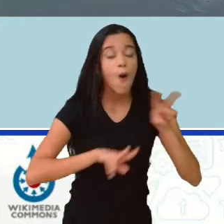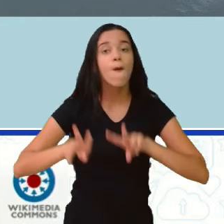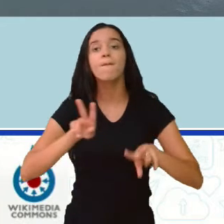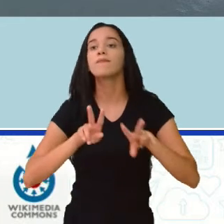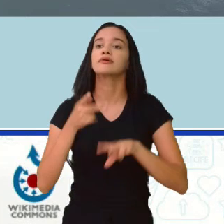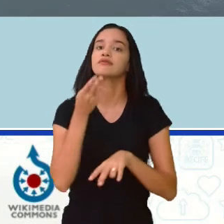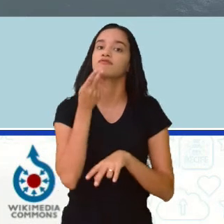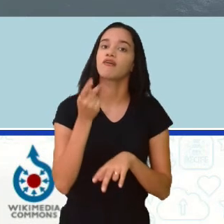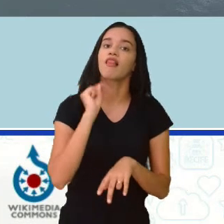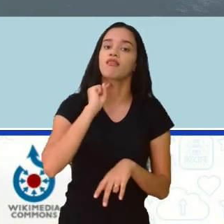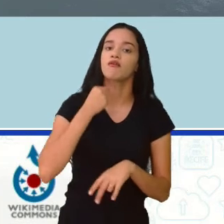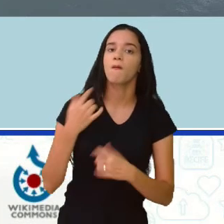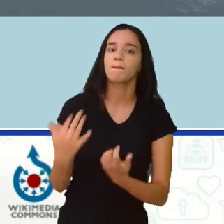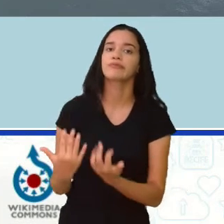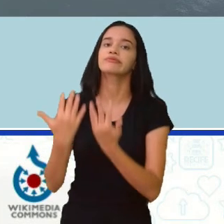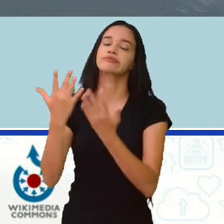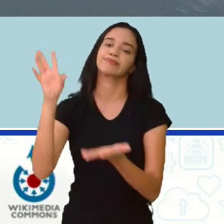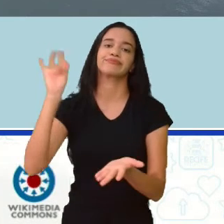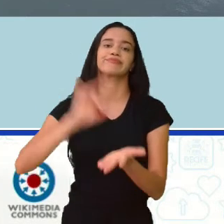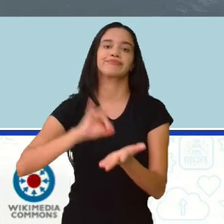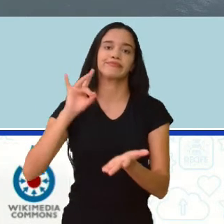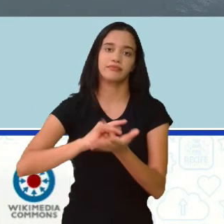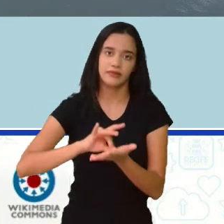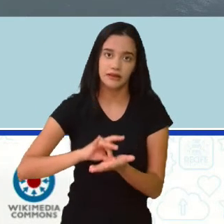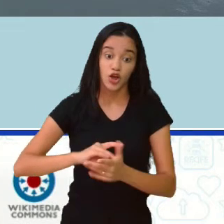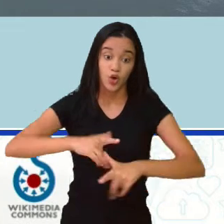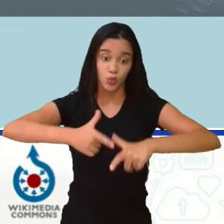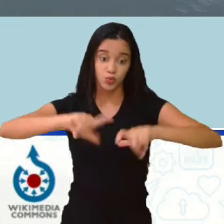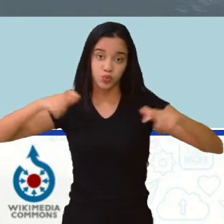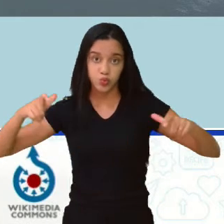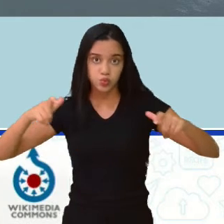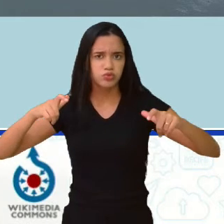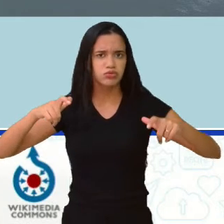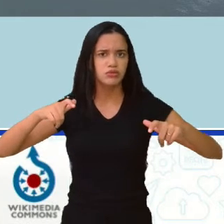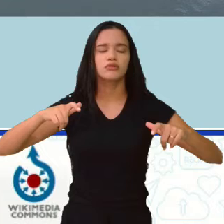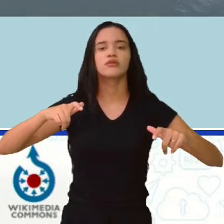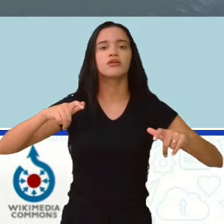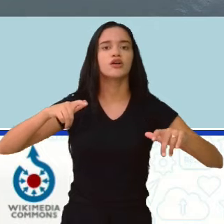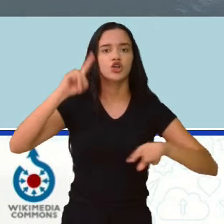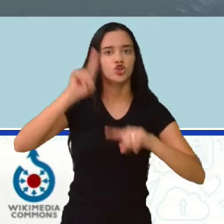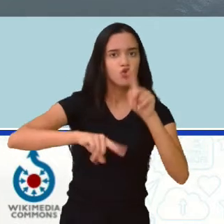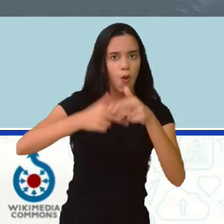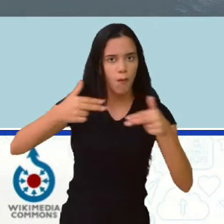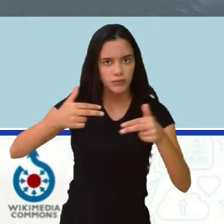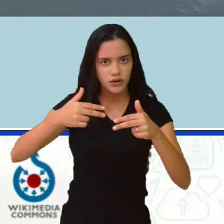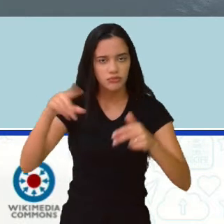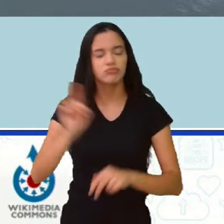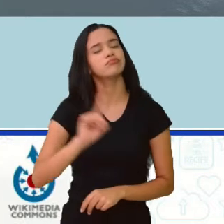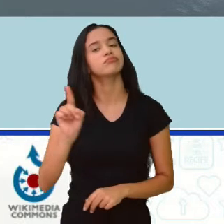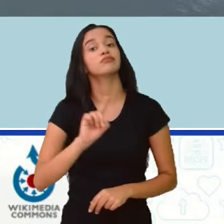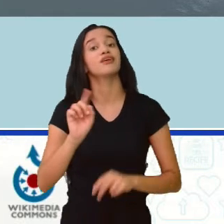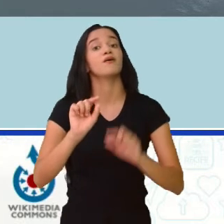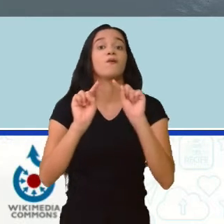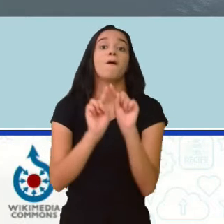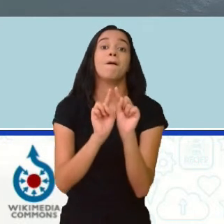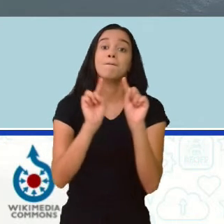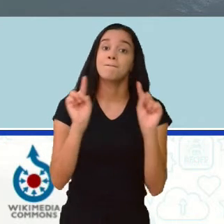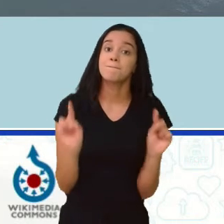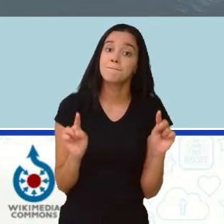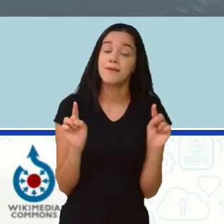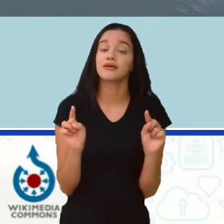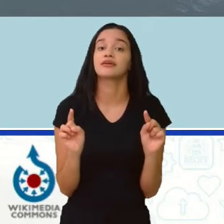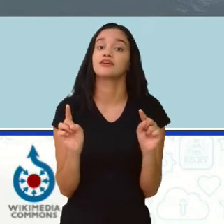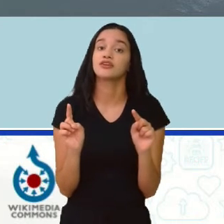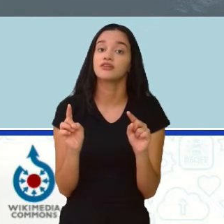fala em poluição, realmente é uma grande poluição. Não só de objetos sólidos, mas a questão,